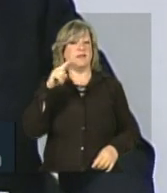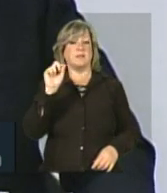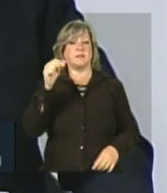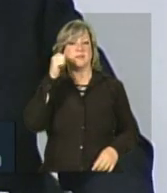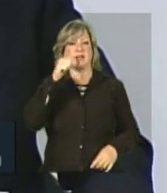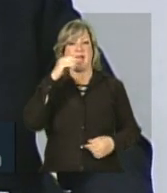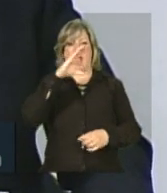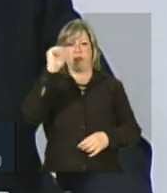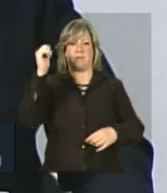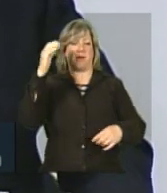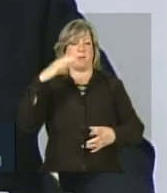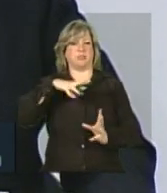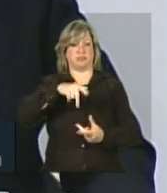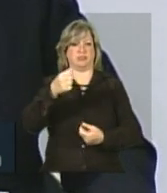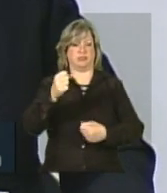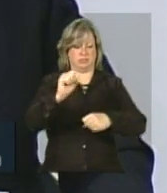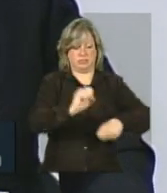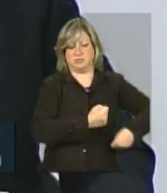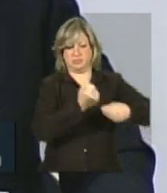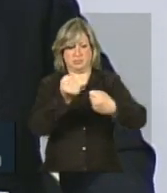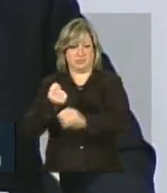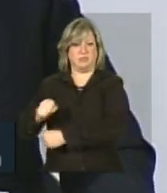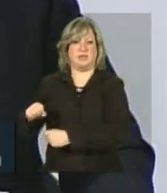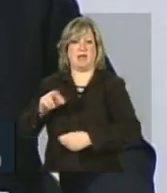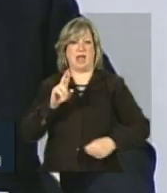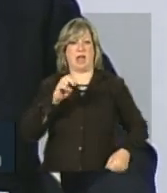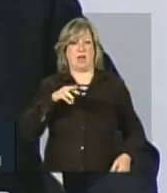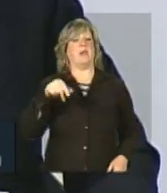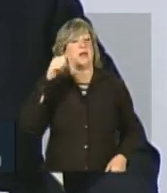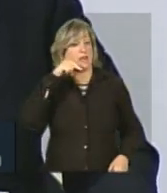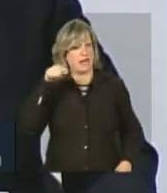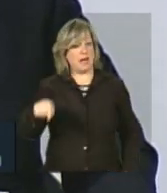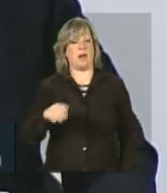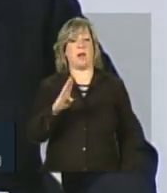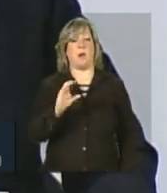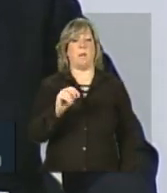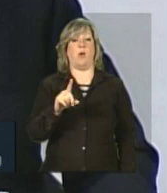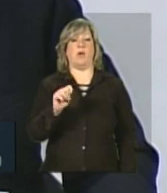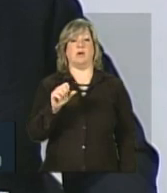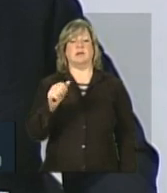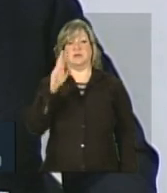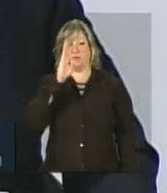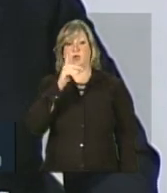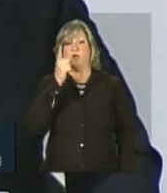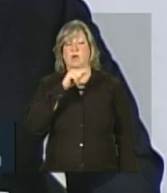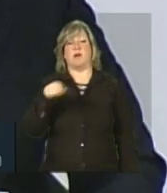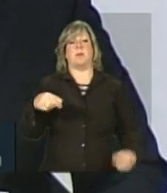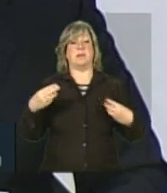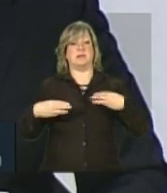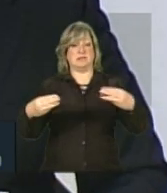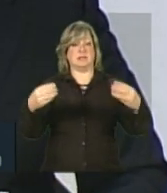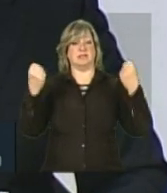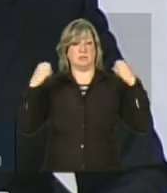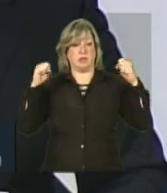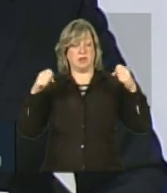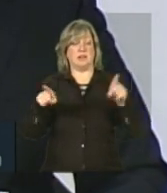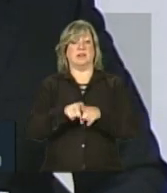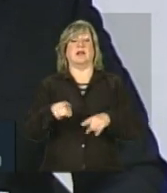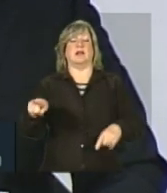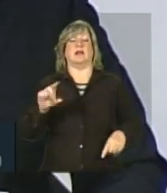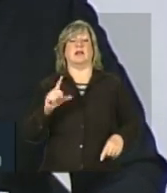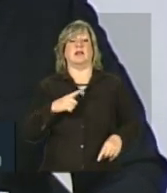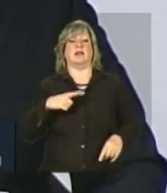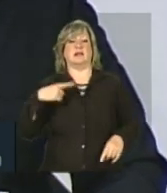remo, primeira conquista mundial de remo no Brasil, é bolsista do Ministério do Esporte. O Everton, meu conterrâneo do boxe